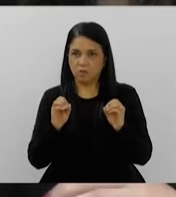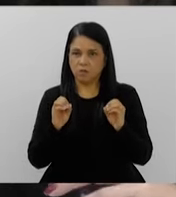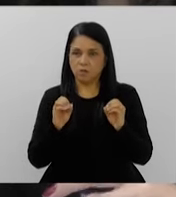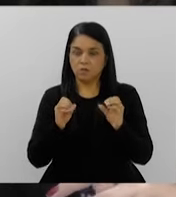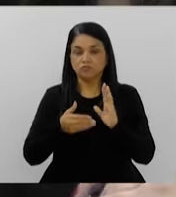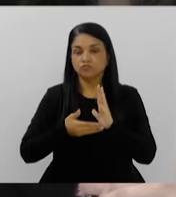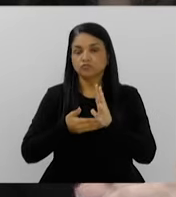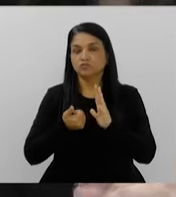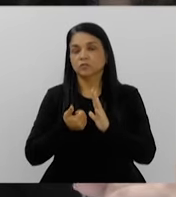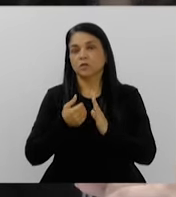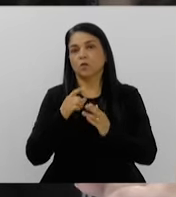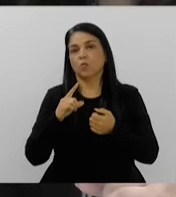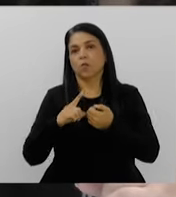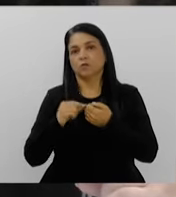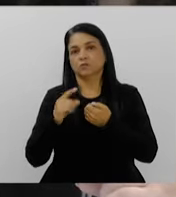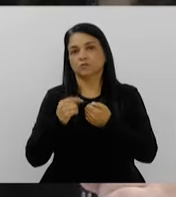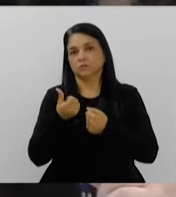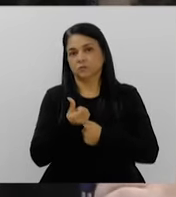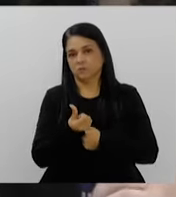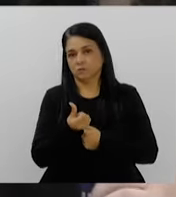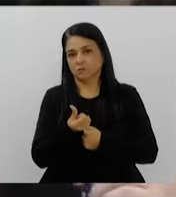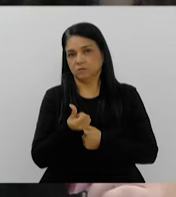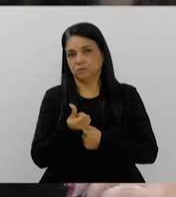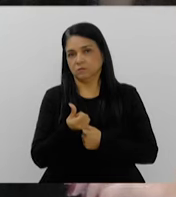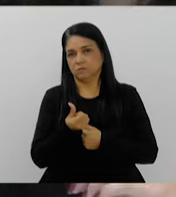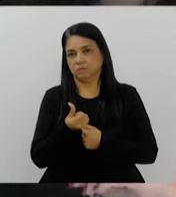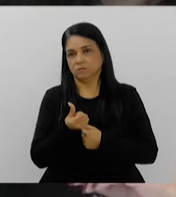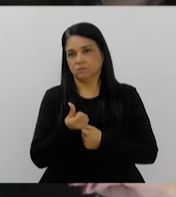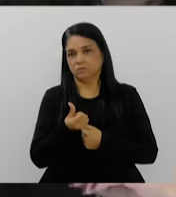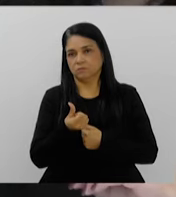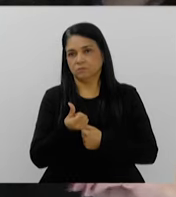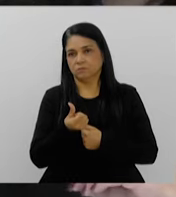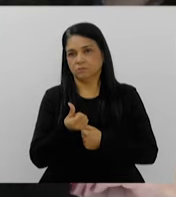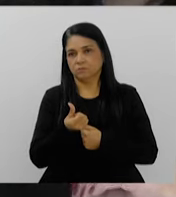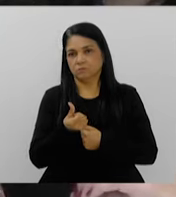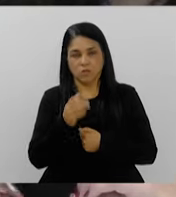artigo 6º. Acho que aí resolve.